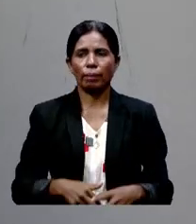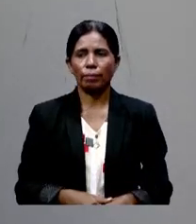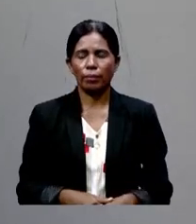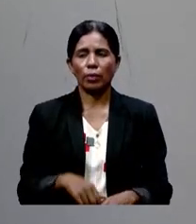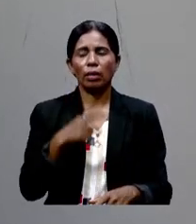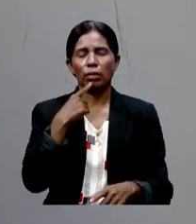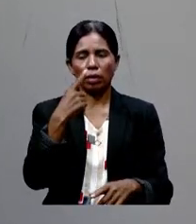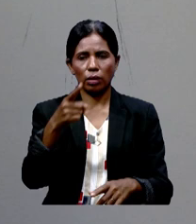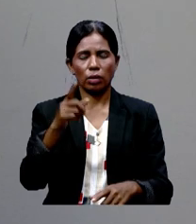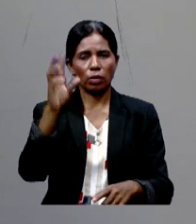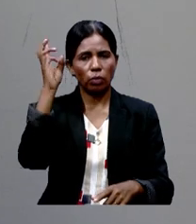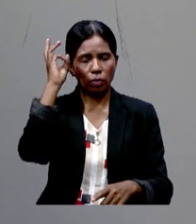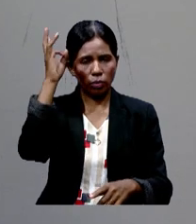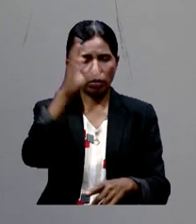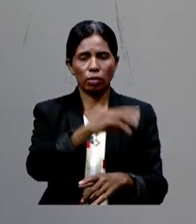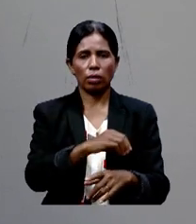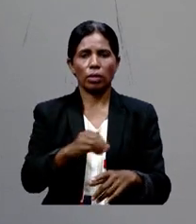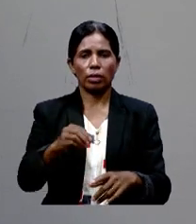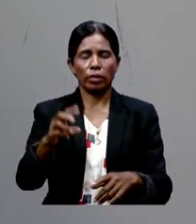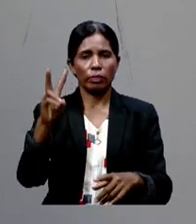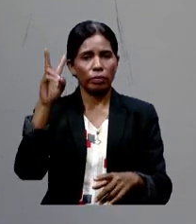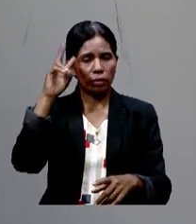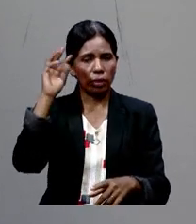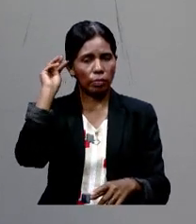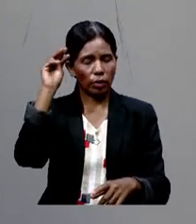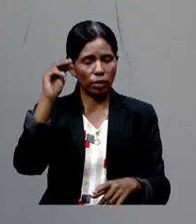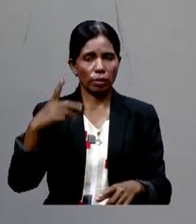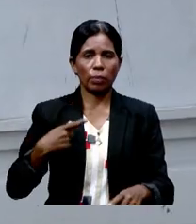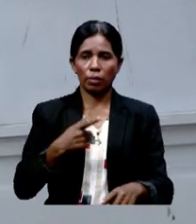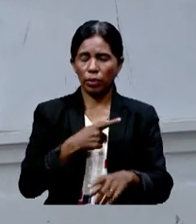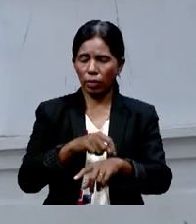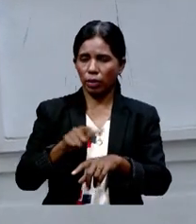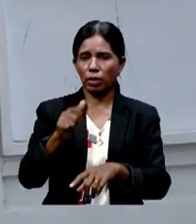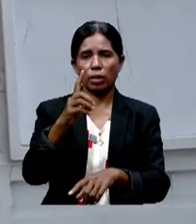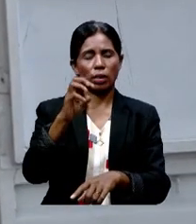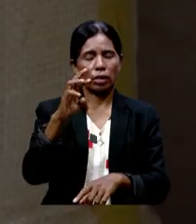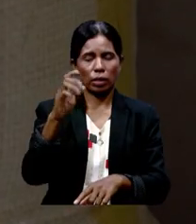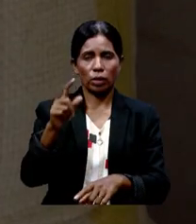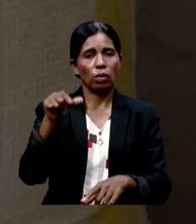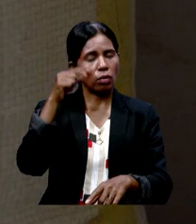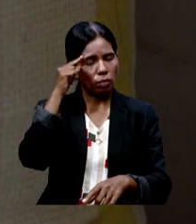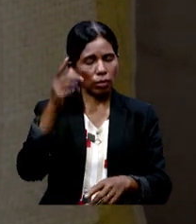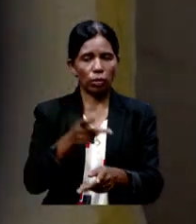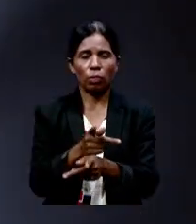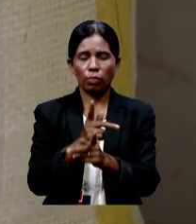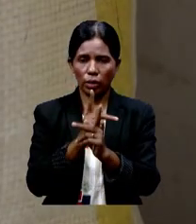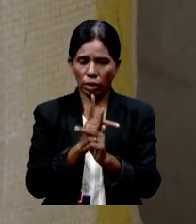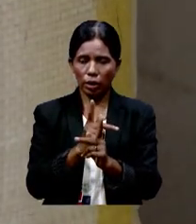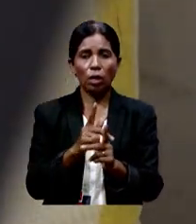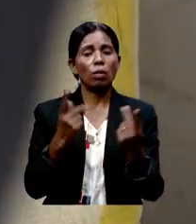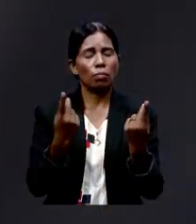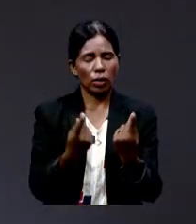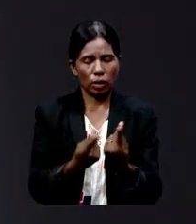tamba preocupação, né, vice-ministro de Assuntos Parlamentares, Adere Togo da Costa Teten, governo contrata uma companhia importadora, Balun, ou